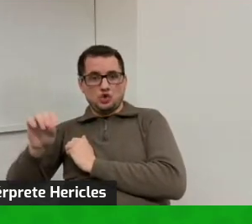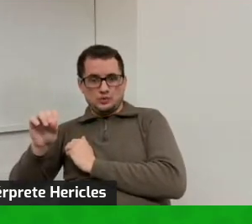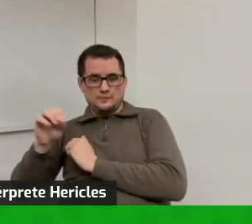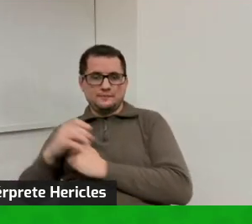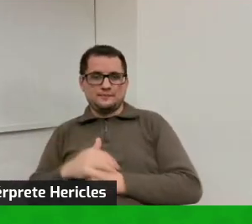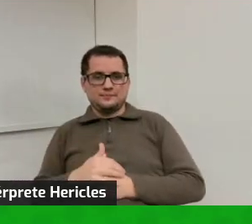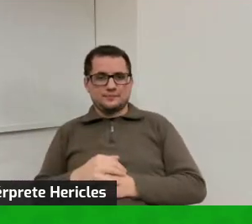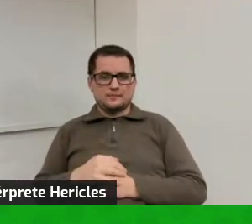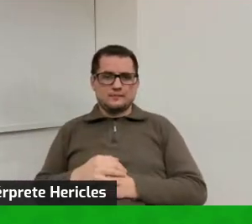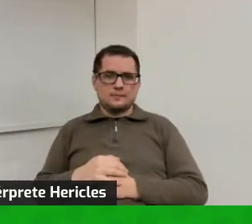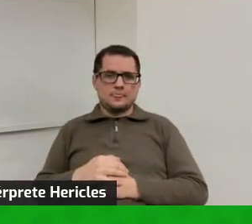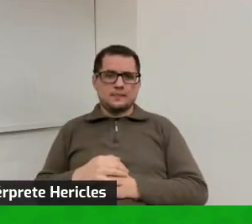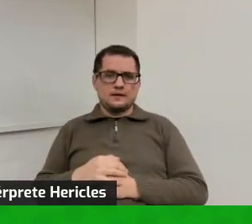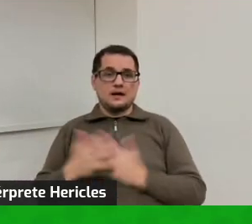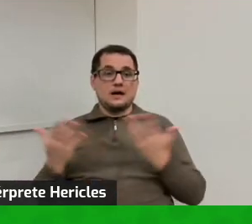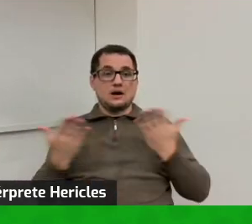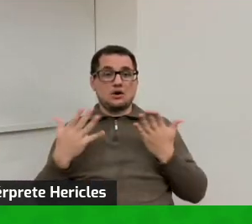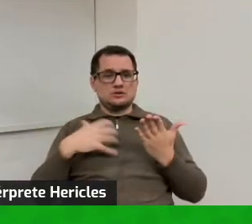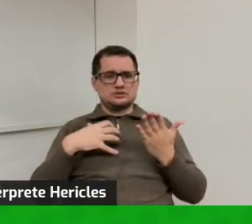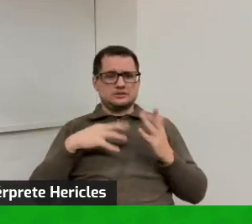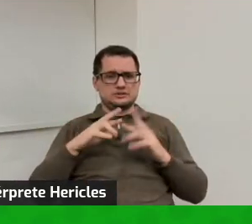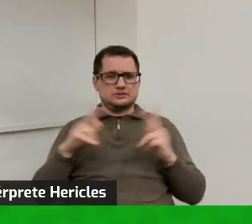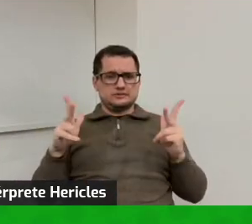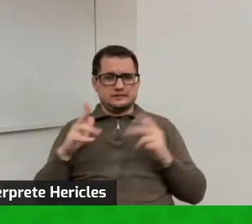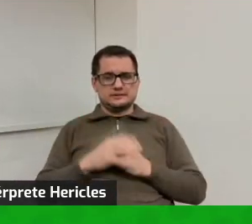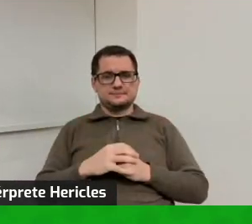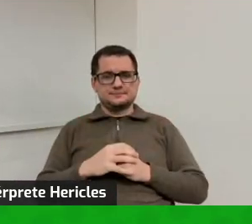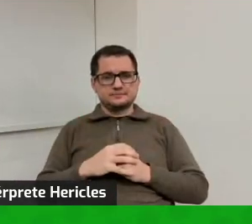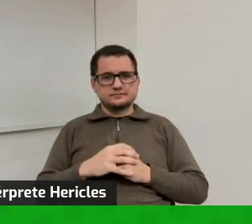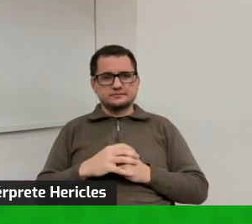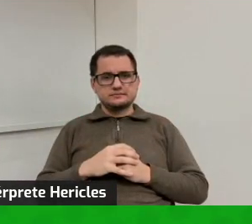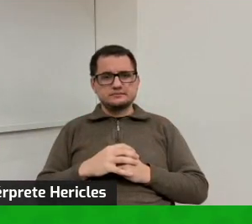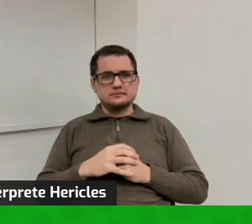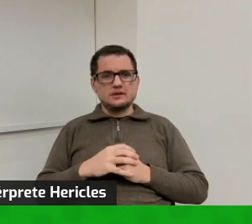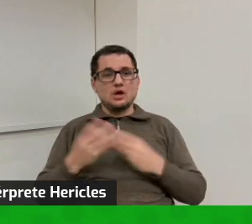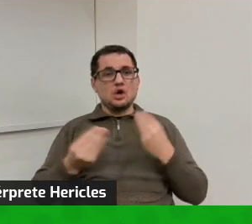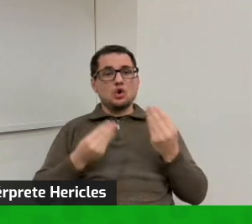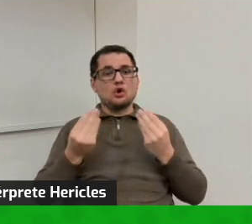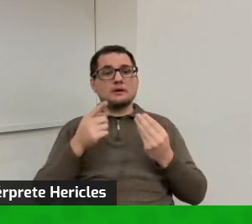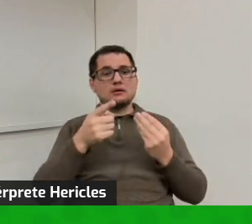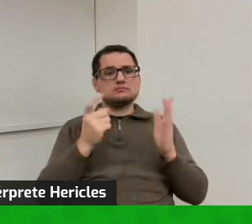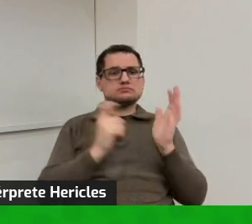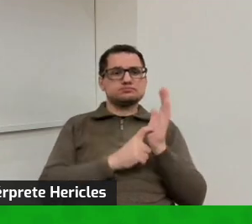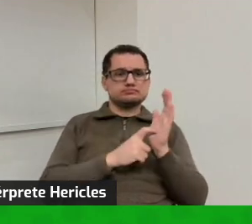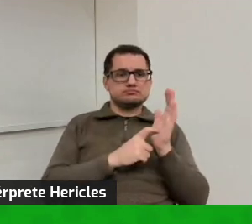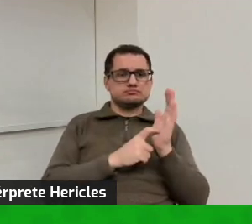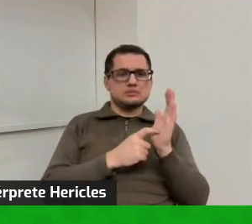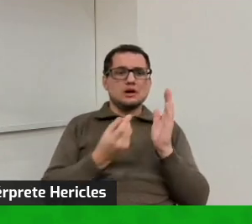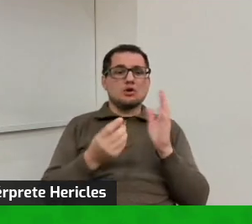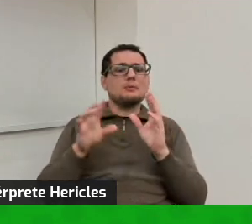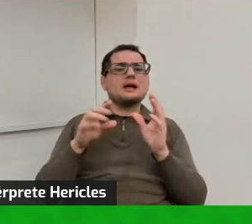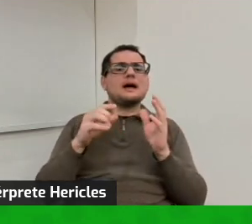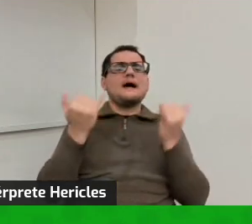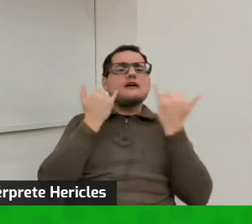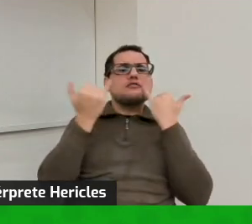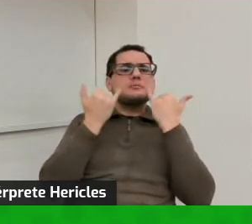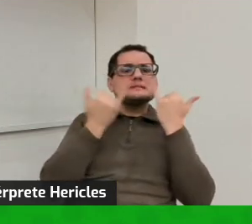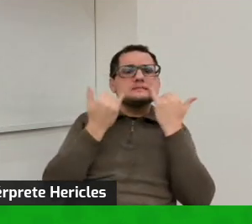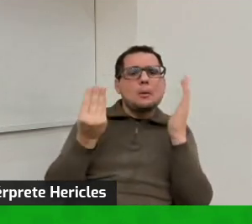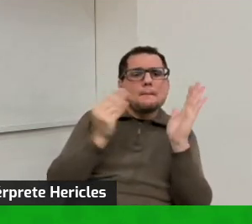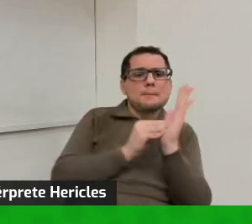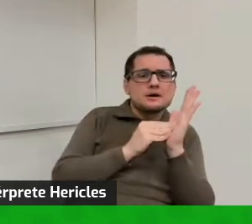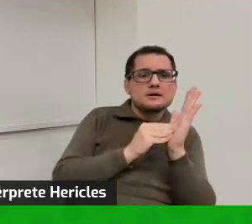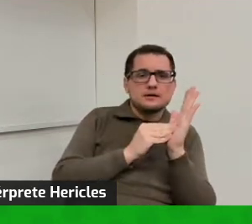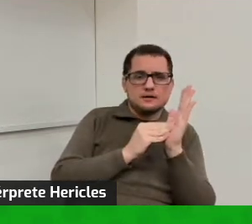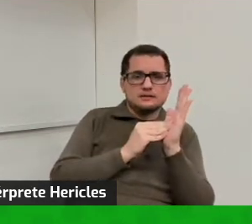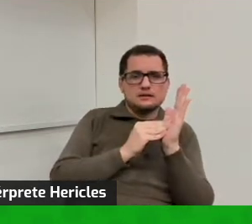Agora vai ser de uma maneira diferente. E aqui, como que eu trago aqui? Esse daqui vai ser o nome do meu mês mesmo,